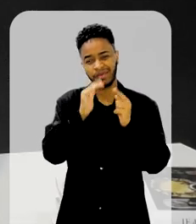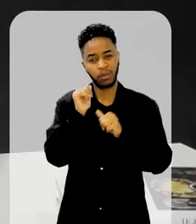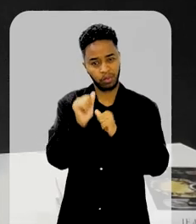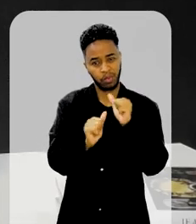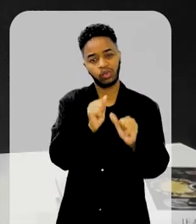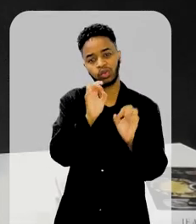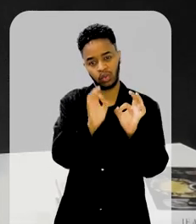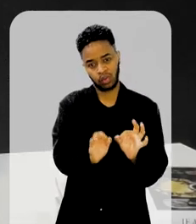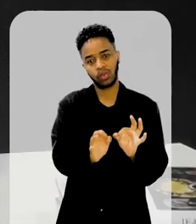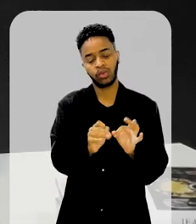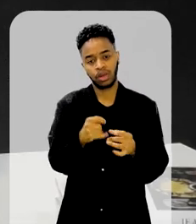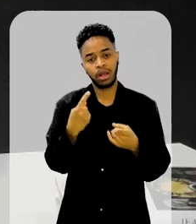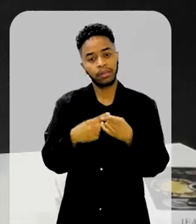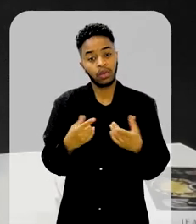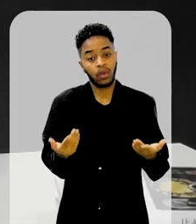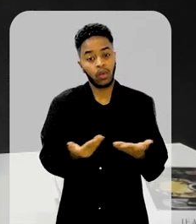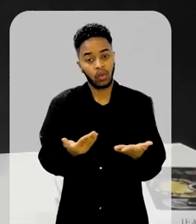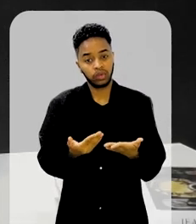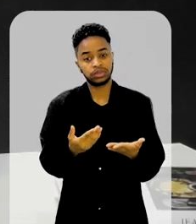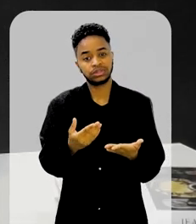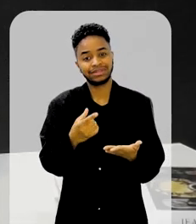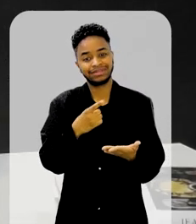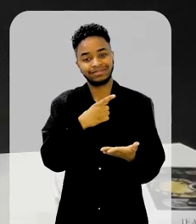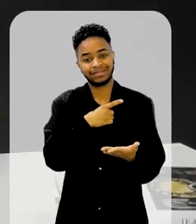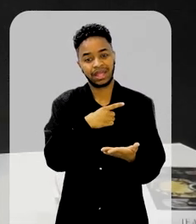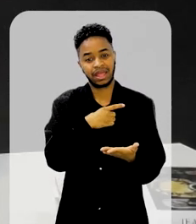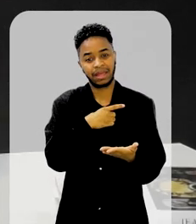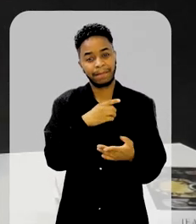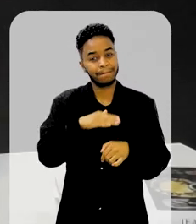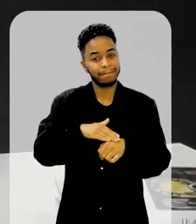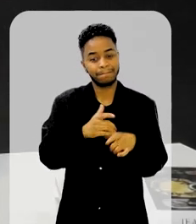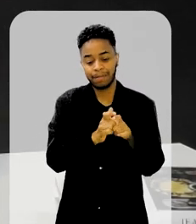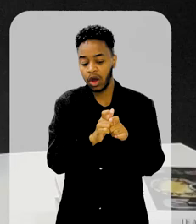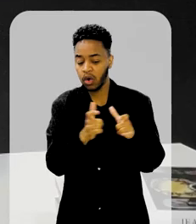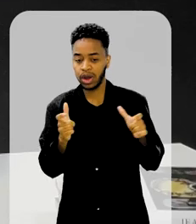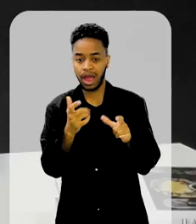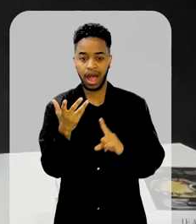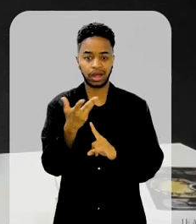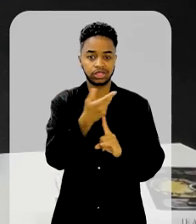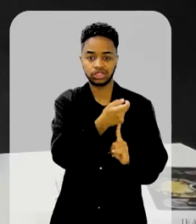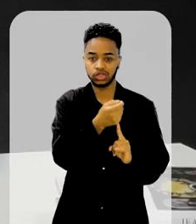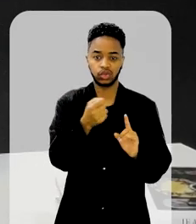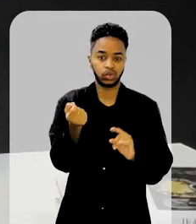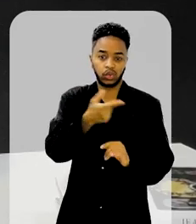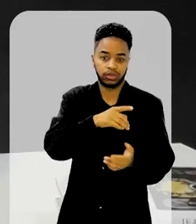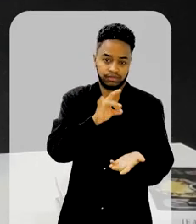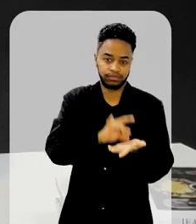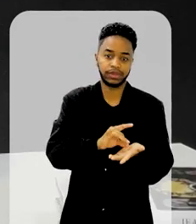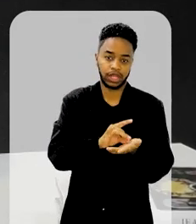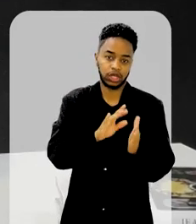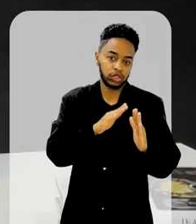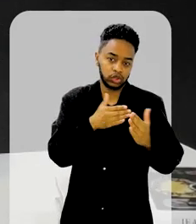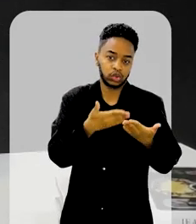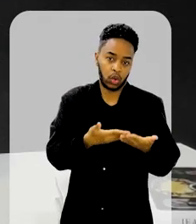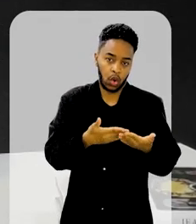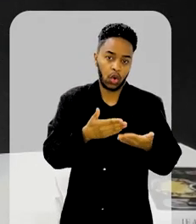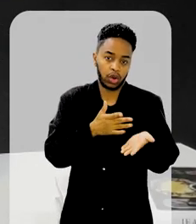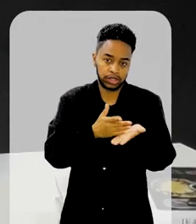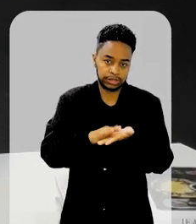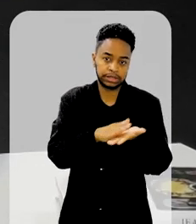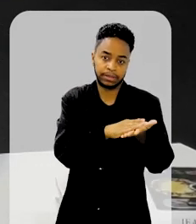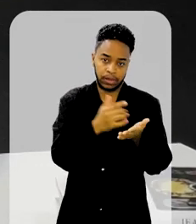né Mudou Demais eh você hoje tem uma quantidade muito maior de artistas do que de escolas né